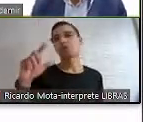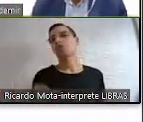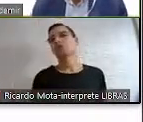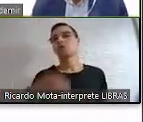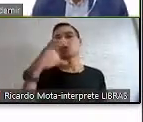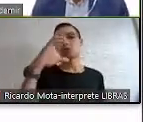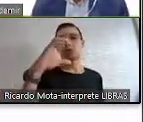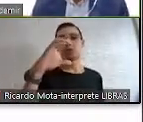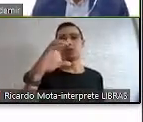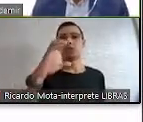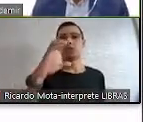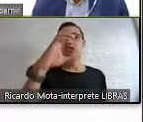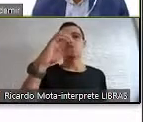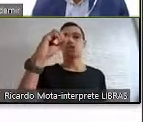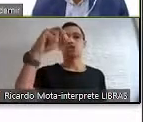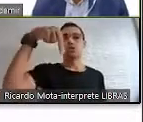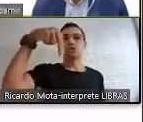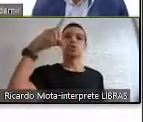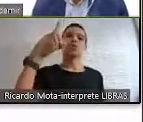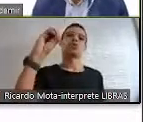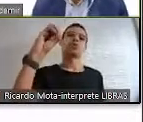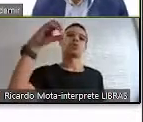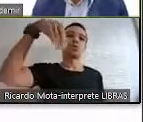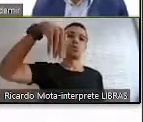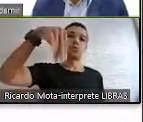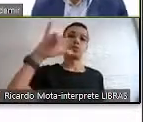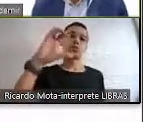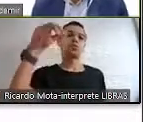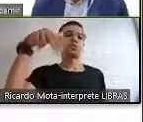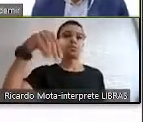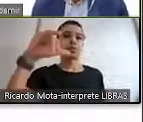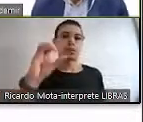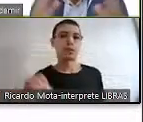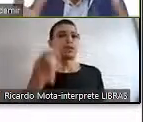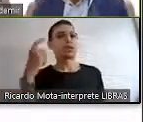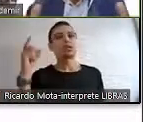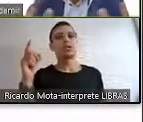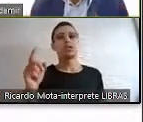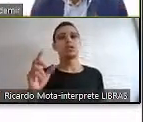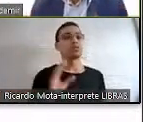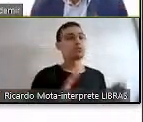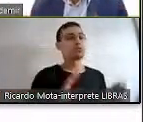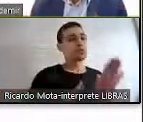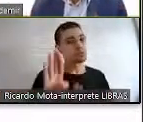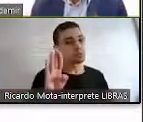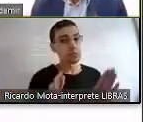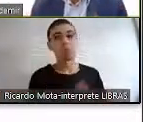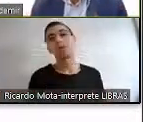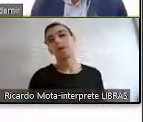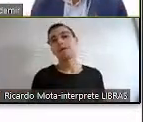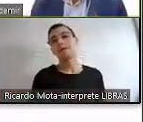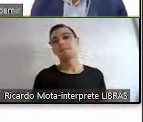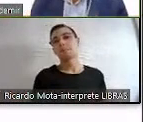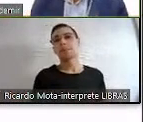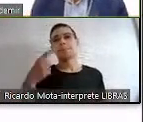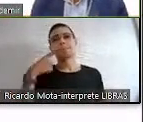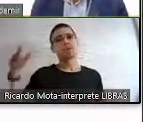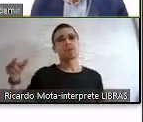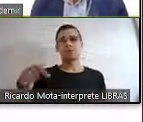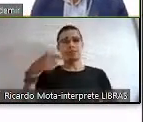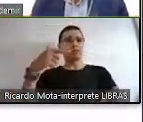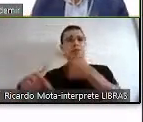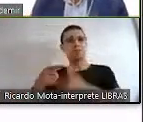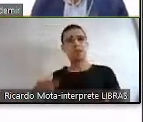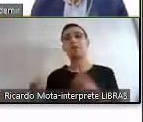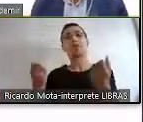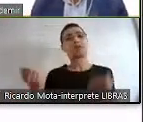pós-construção. No escritório eu queria colocar um aquário, né, ornamental, aos peixes ornamentais, só que esse